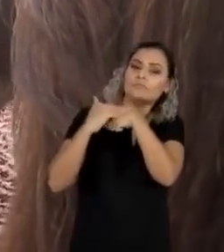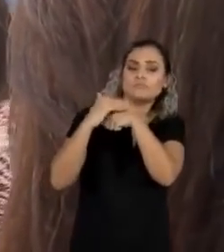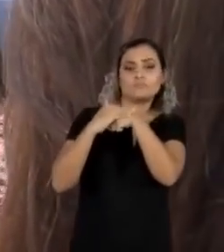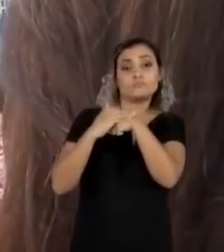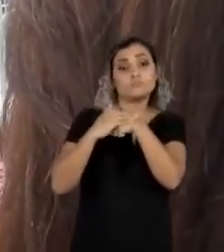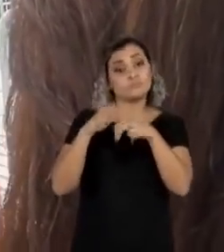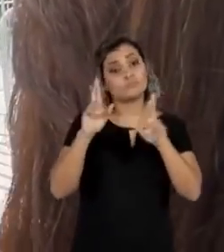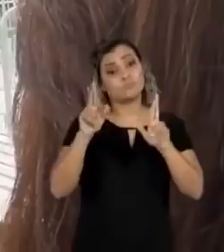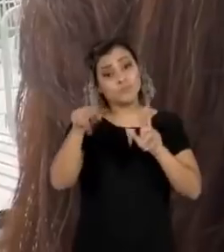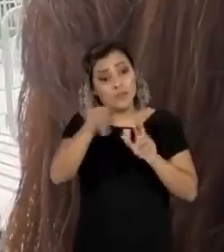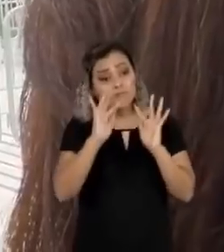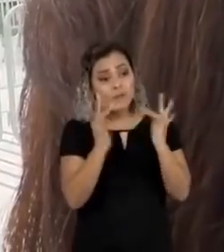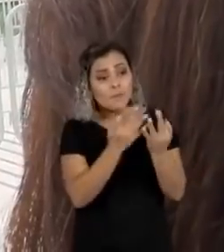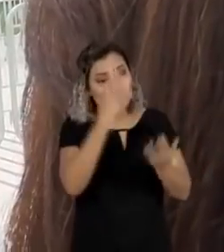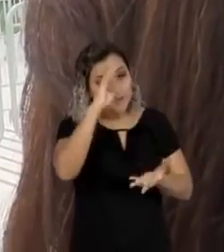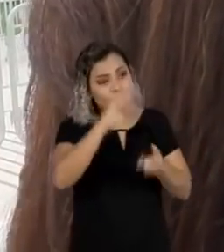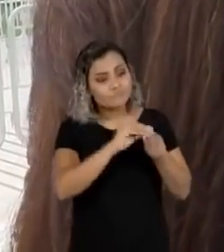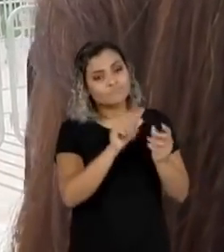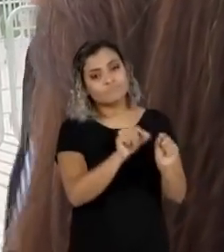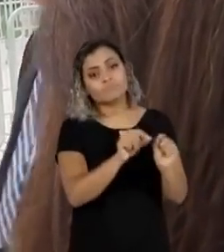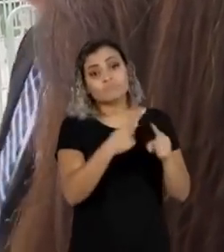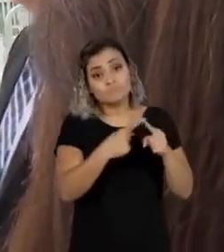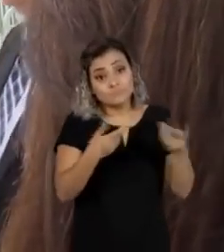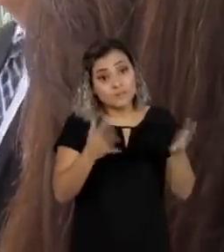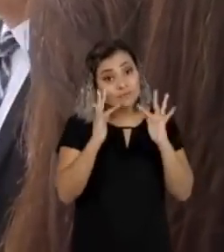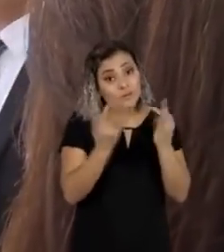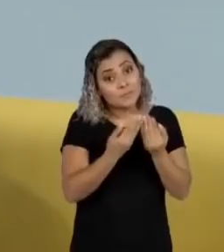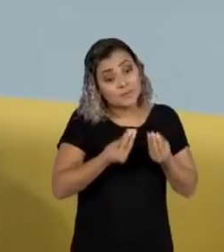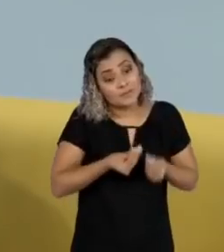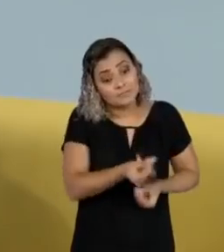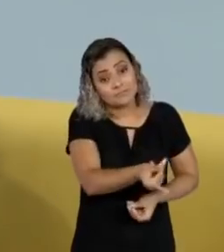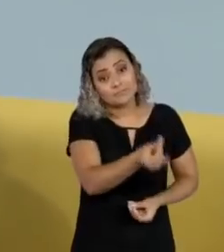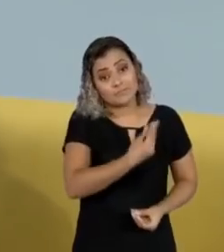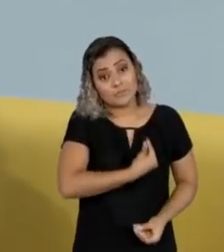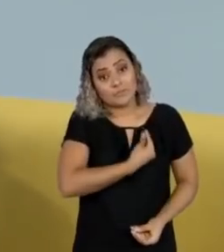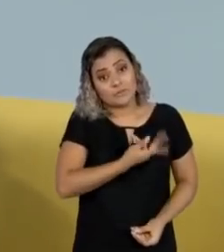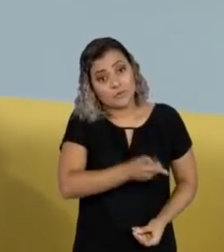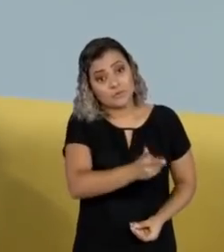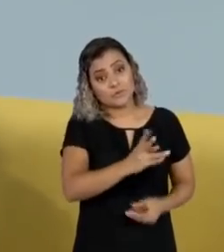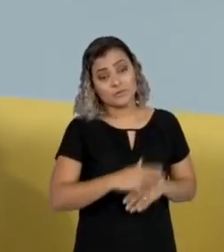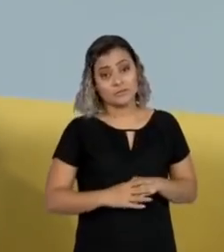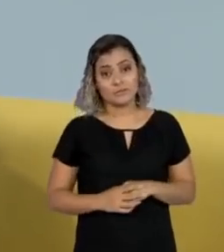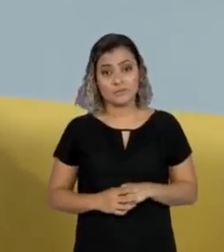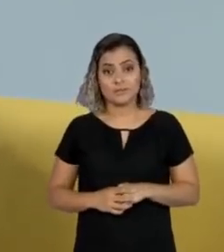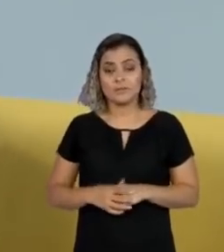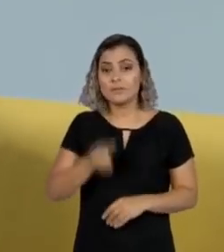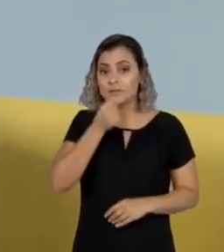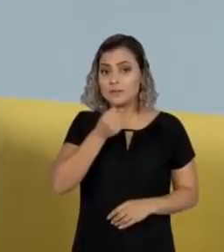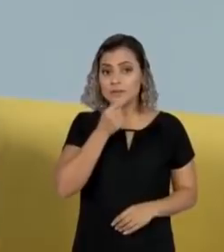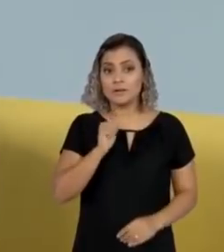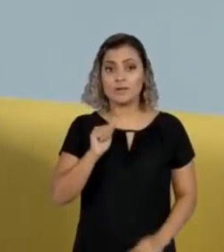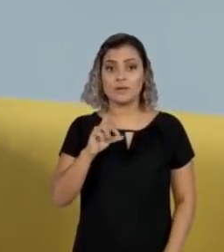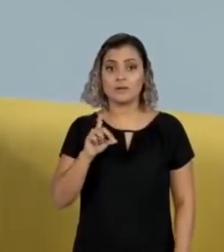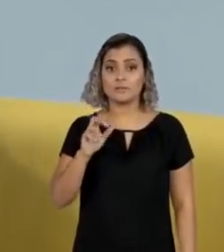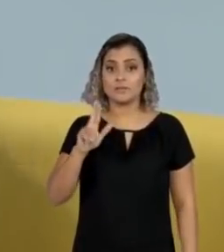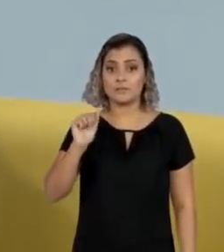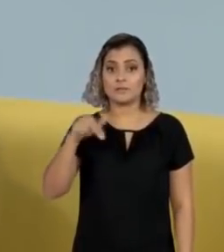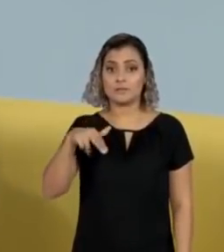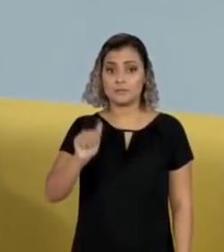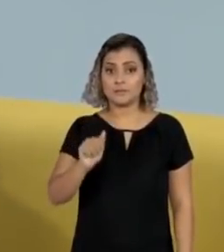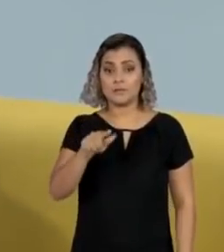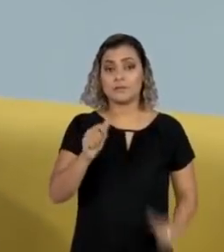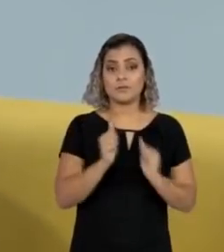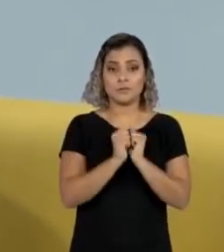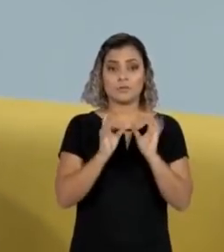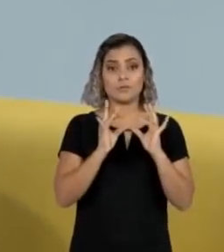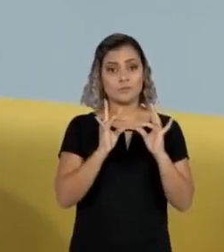esse entendimento, porque eles ficam aqui agora, né? E a repórter Adriana Cimino segue acompanhando o